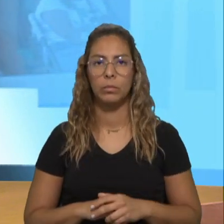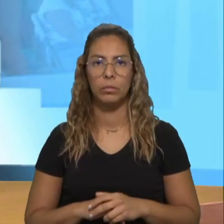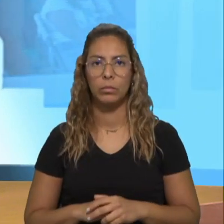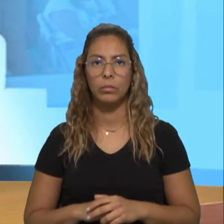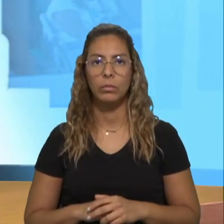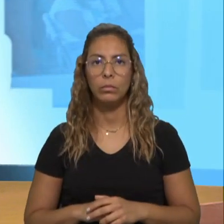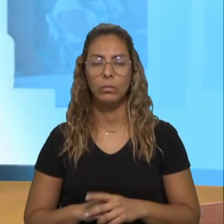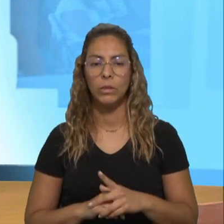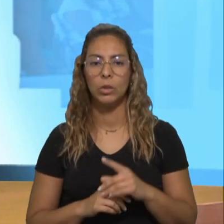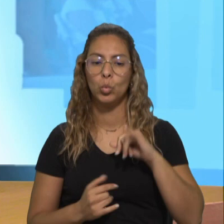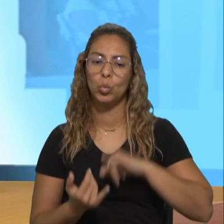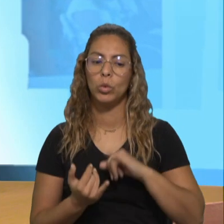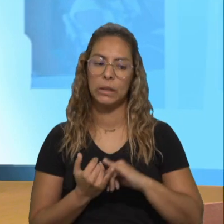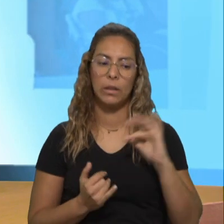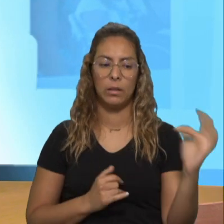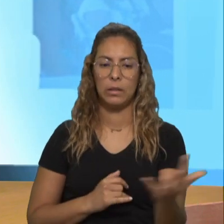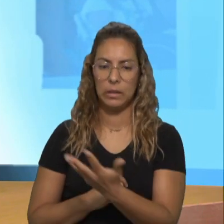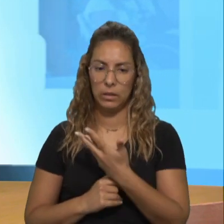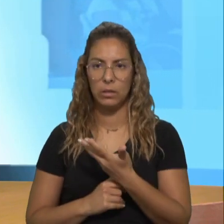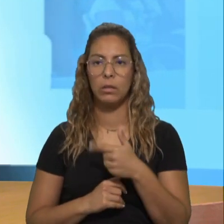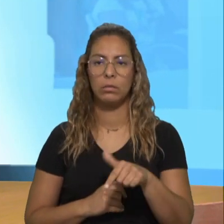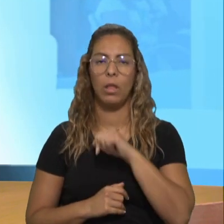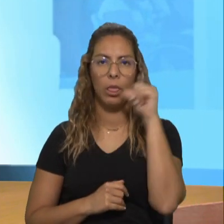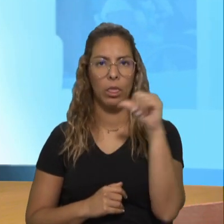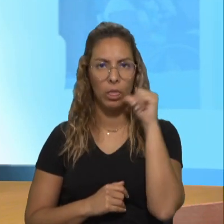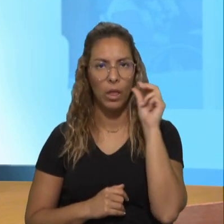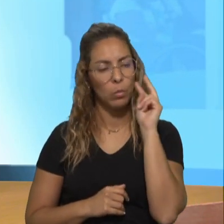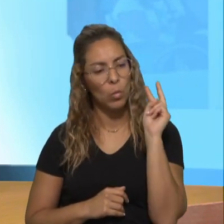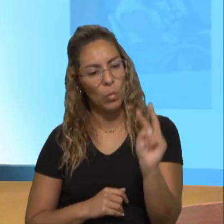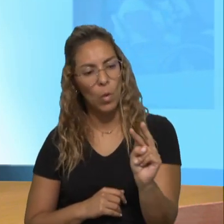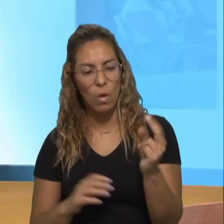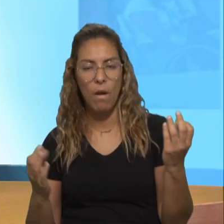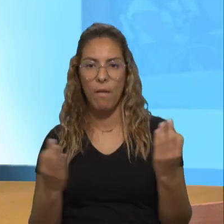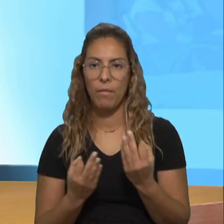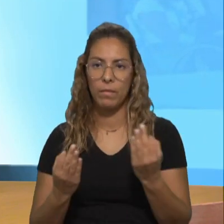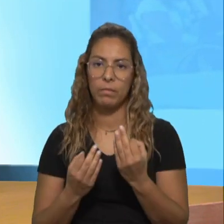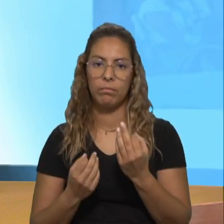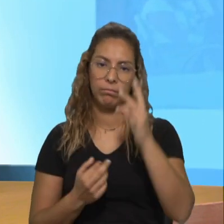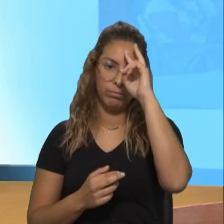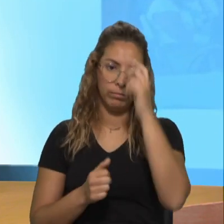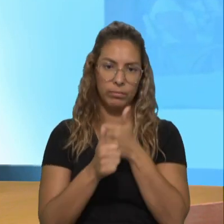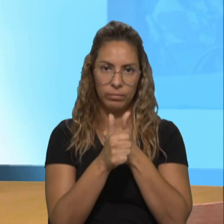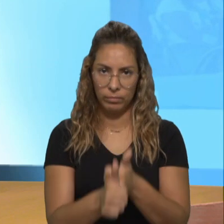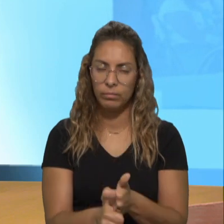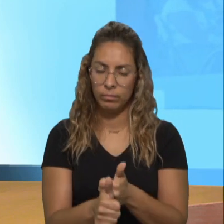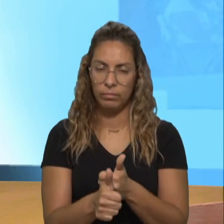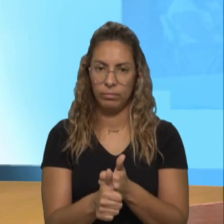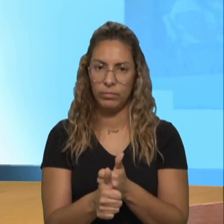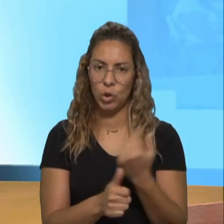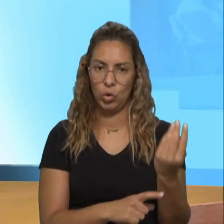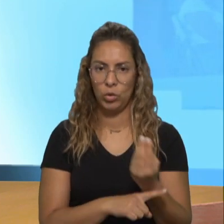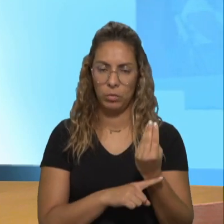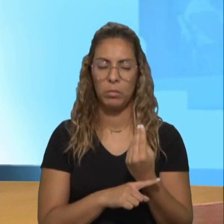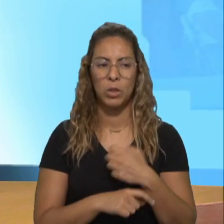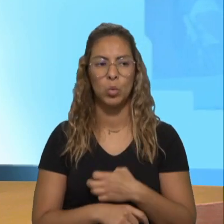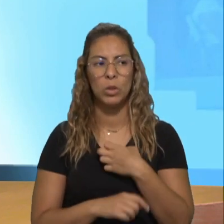mais associativos, se calhar ainda se vê bastante empenho dos jovens. Mas, no geral, eu